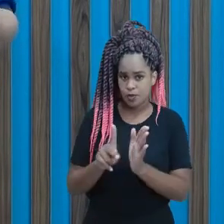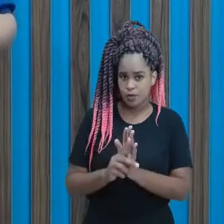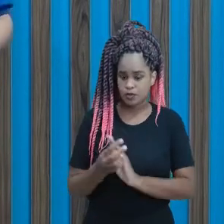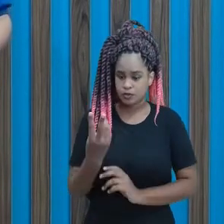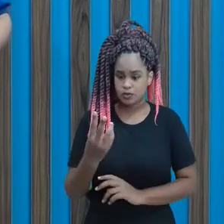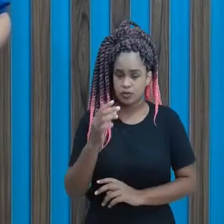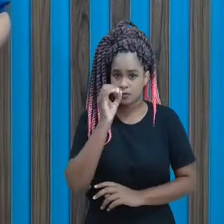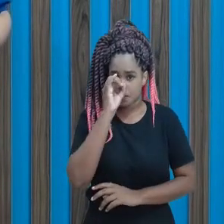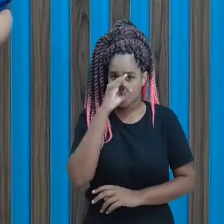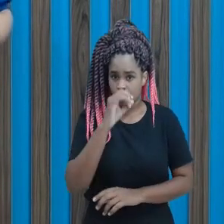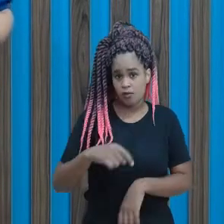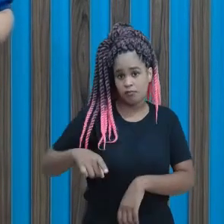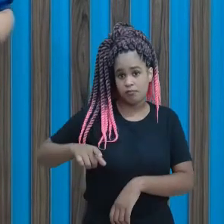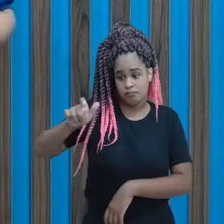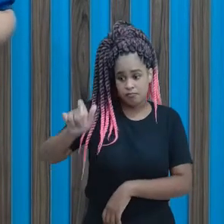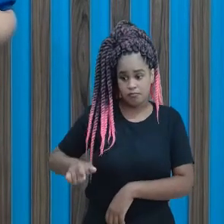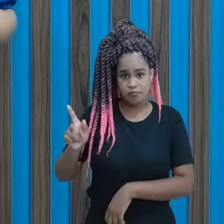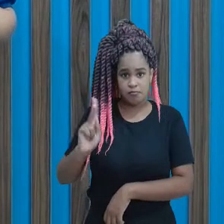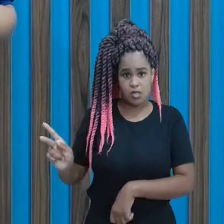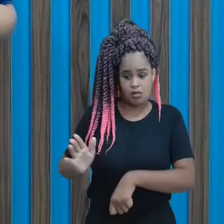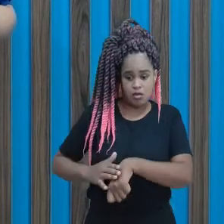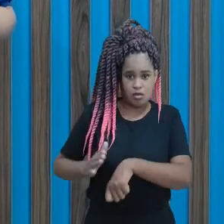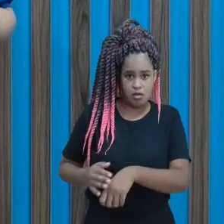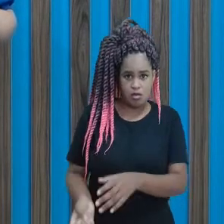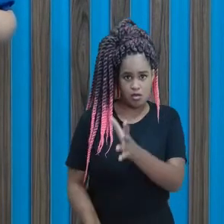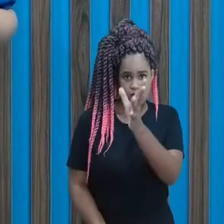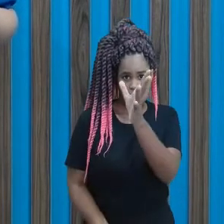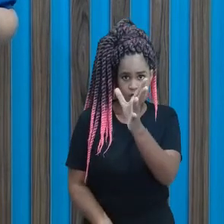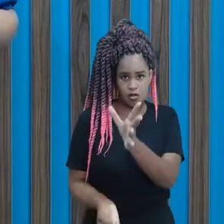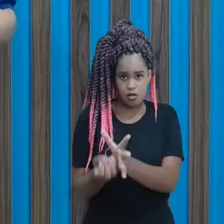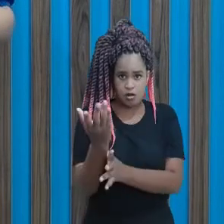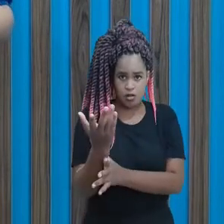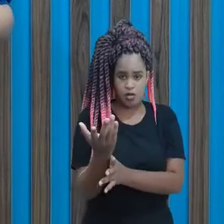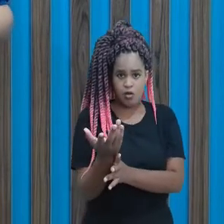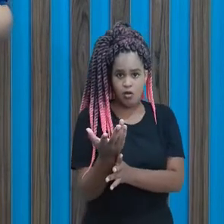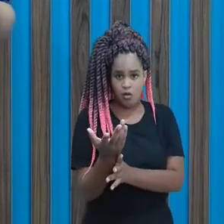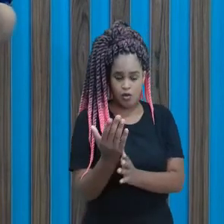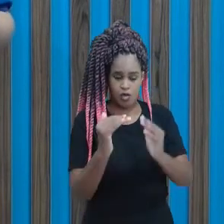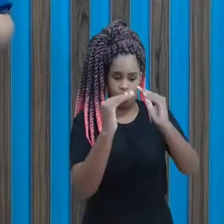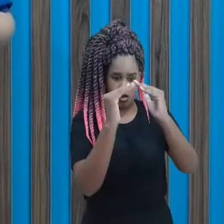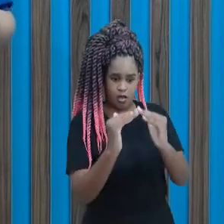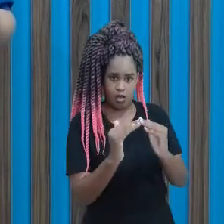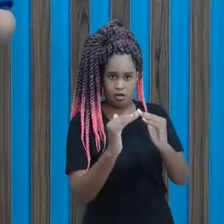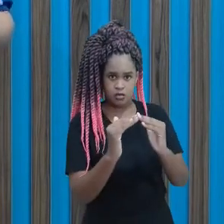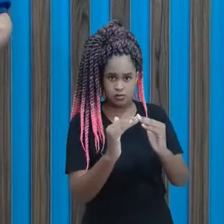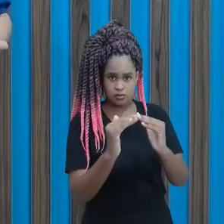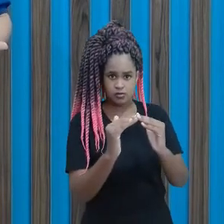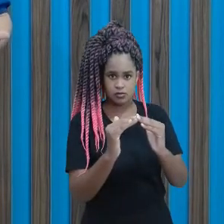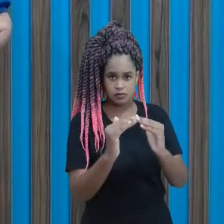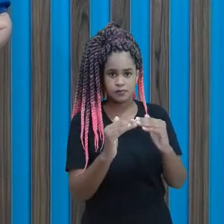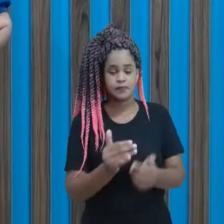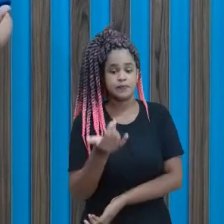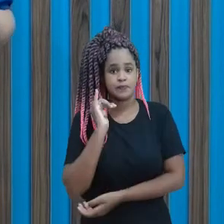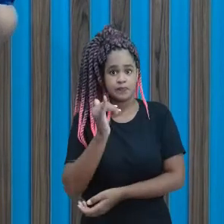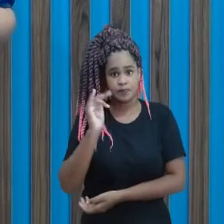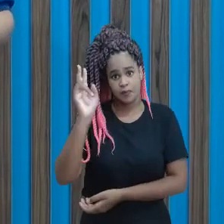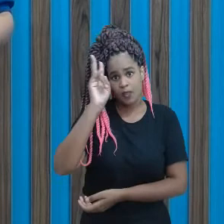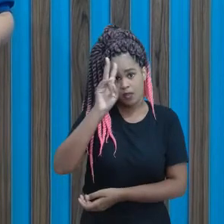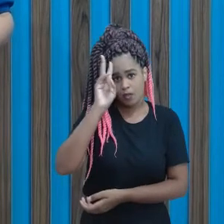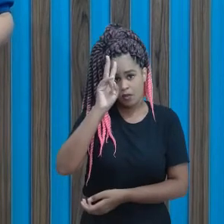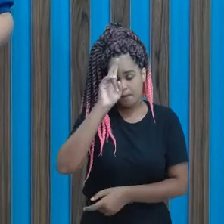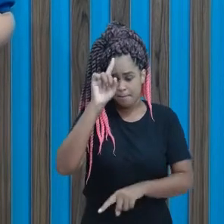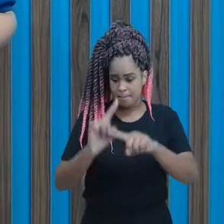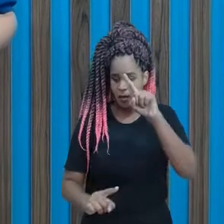Nélia construiu, não é, os Três Porquinhos. Construiu a casa, ela fez essa contação de história com